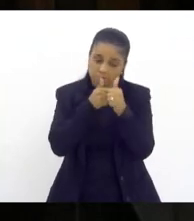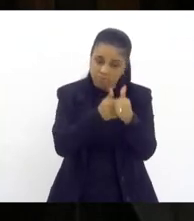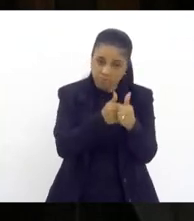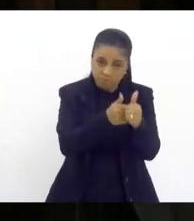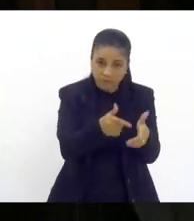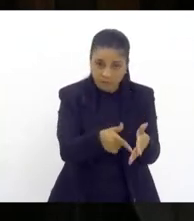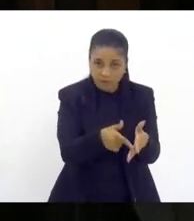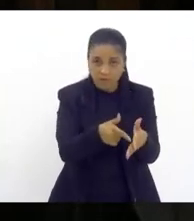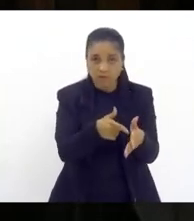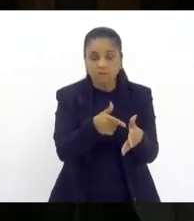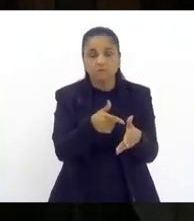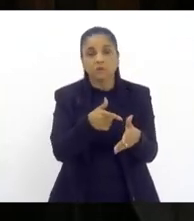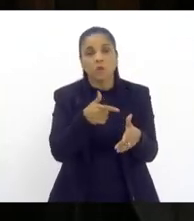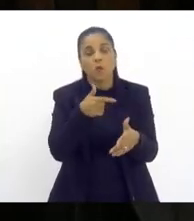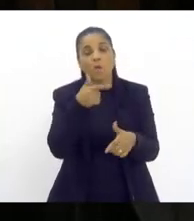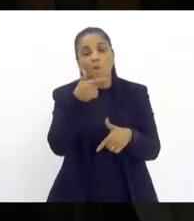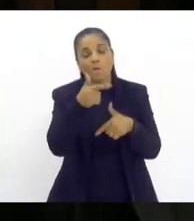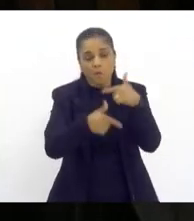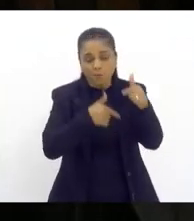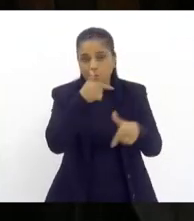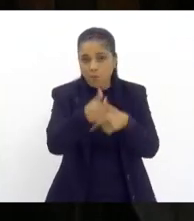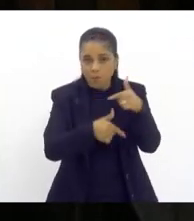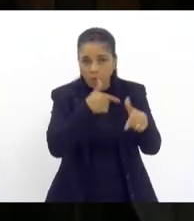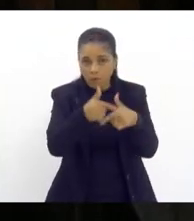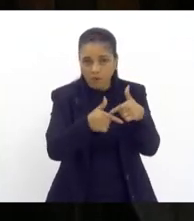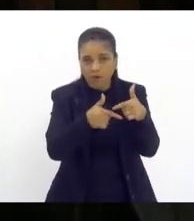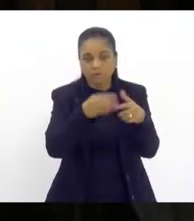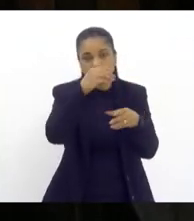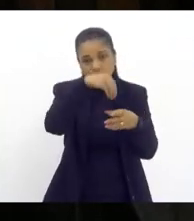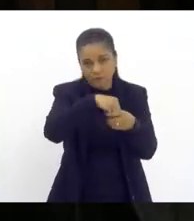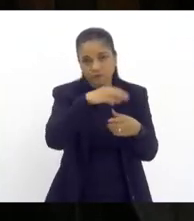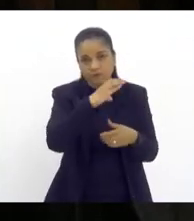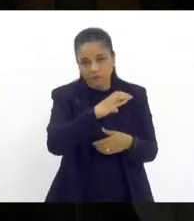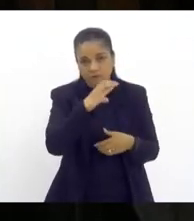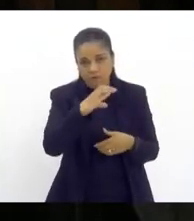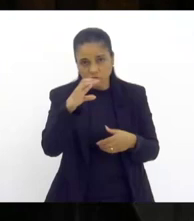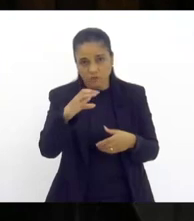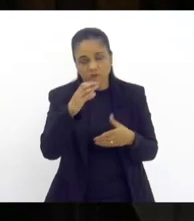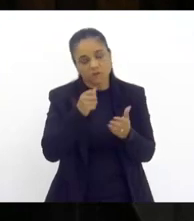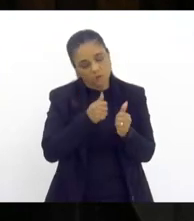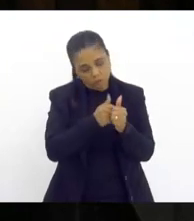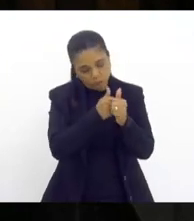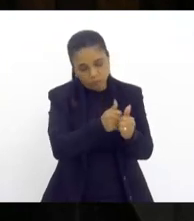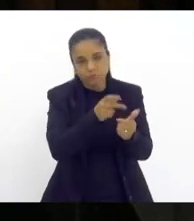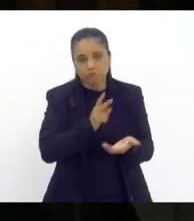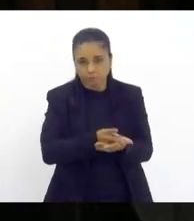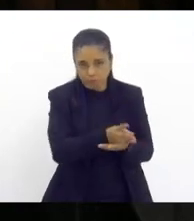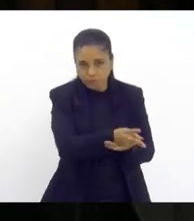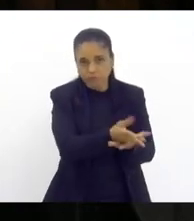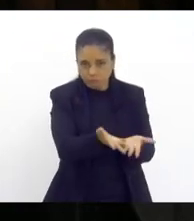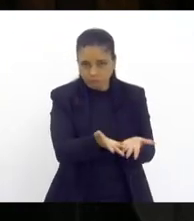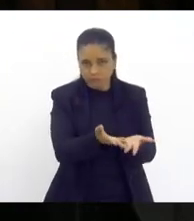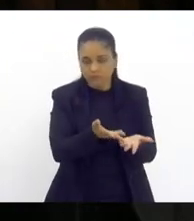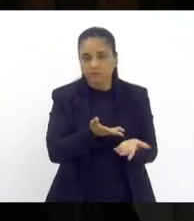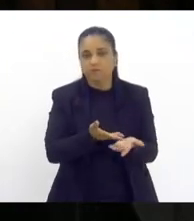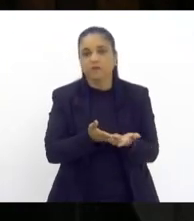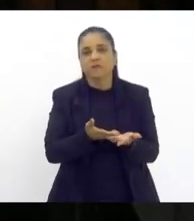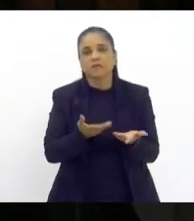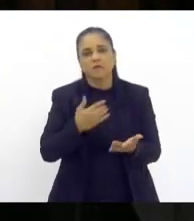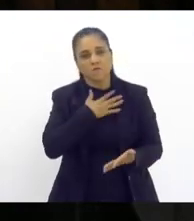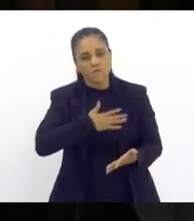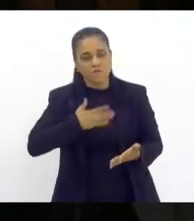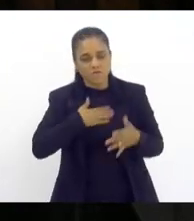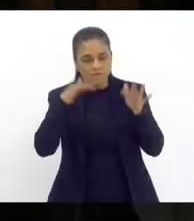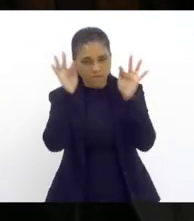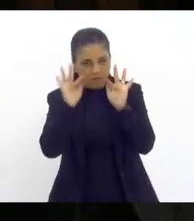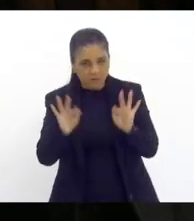tudo que está sendo produzido no âmbito da CCJ. Então, muito feliz com essa missão e fazendo a CCJ ganhar